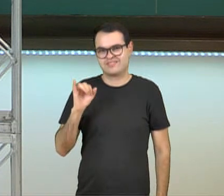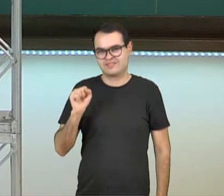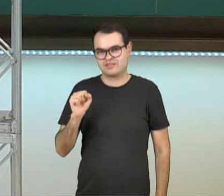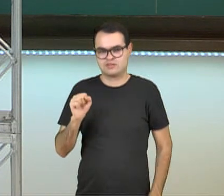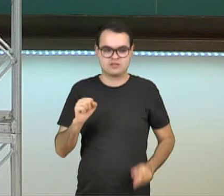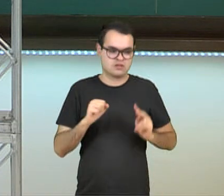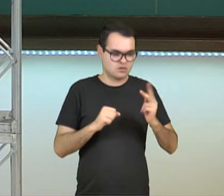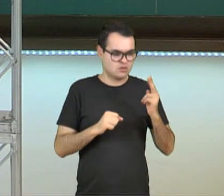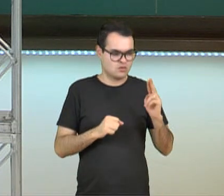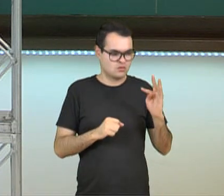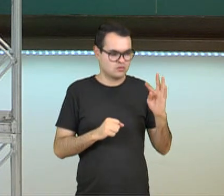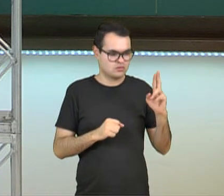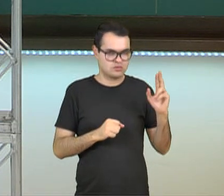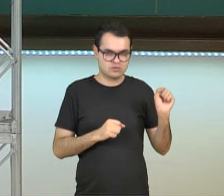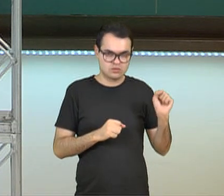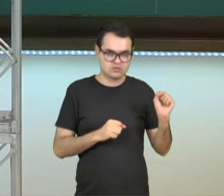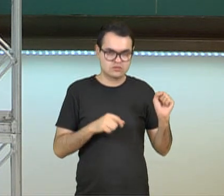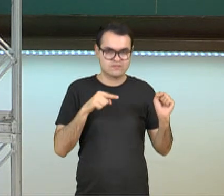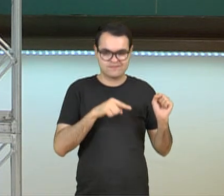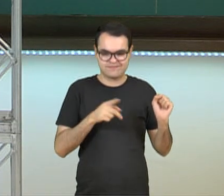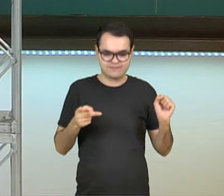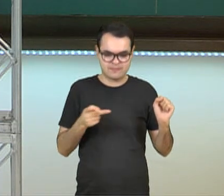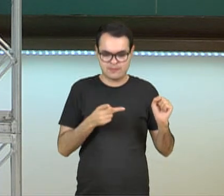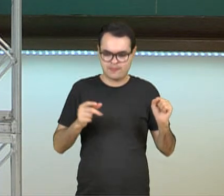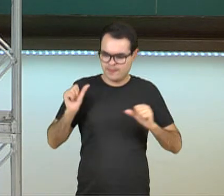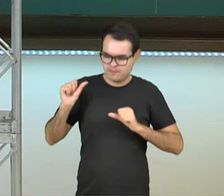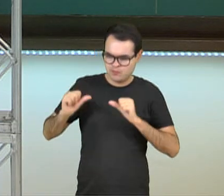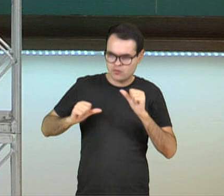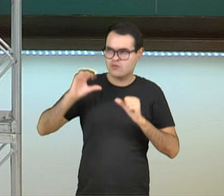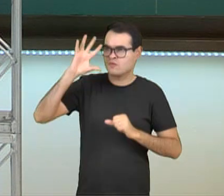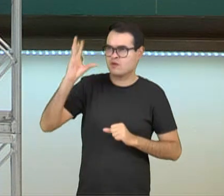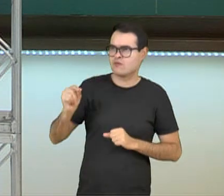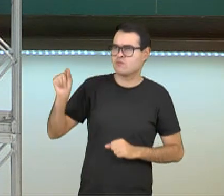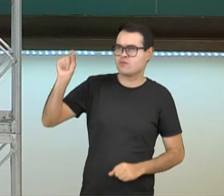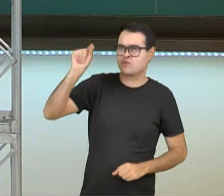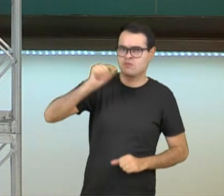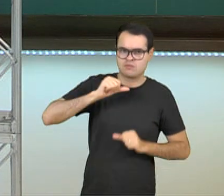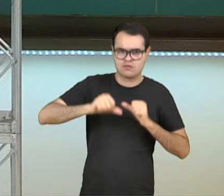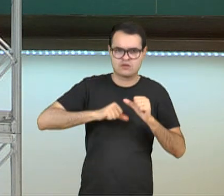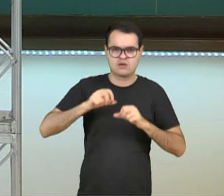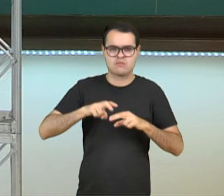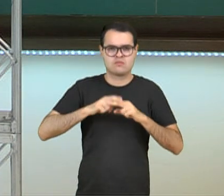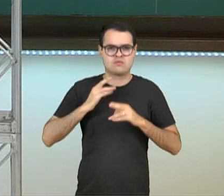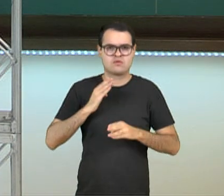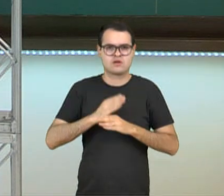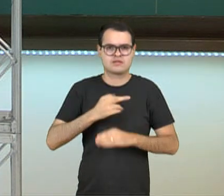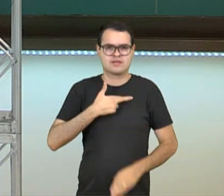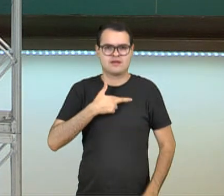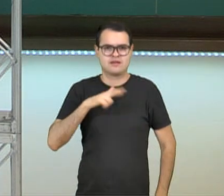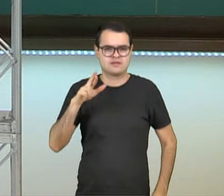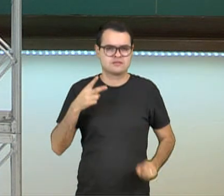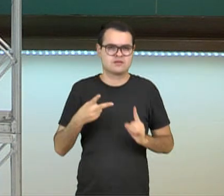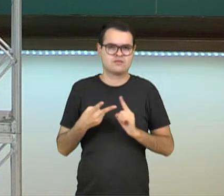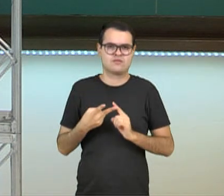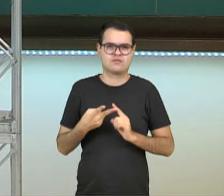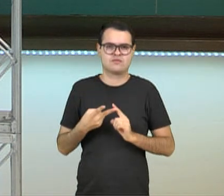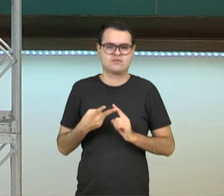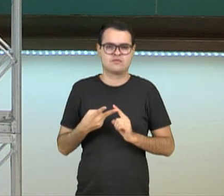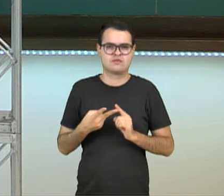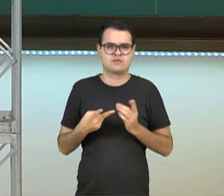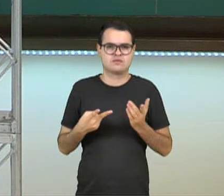Hutus e todas as modificações que ocorreram no continente africano por causa da religião, por causa